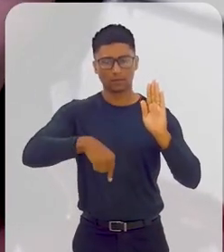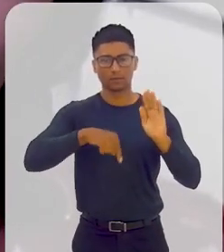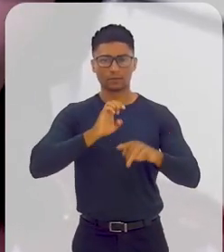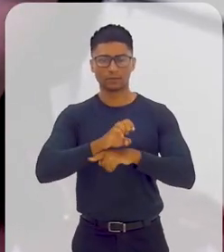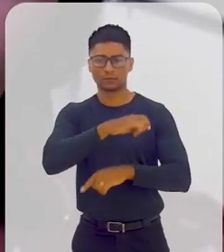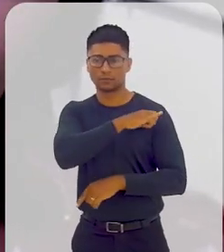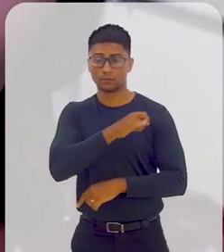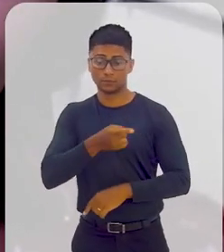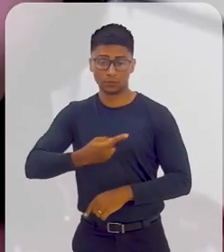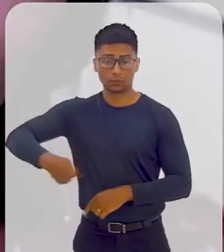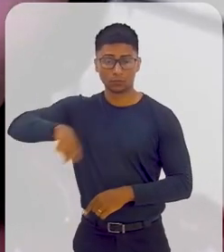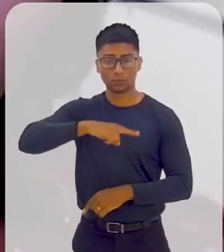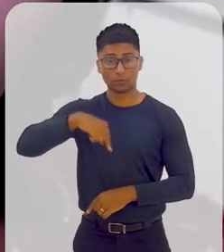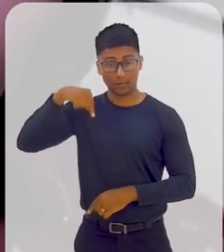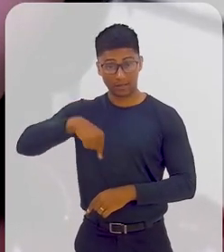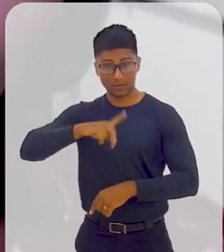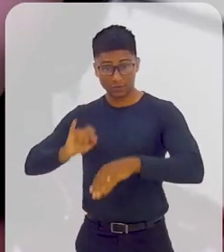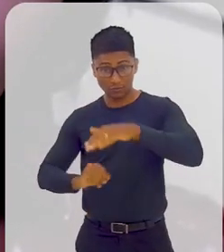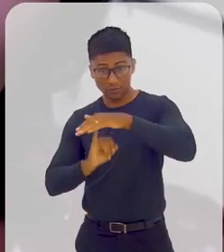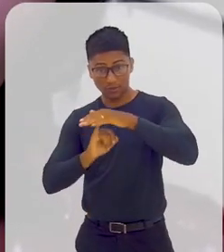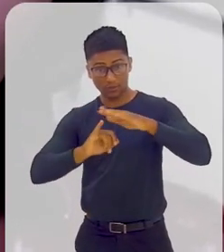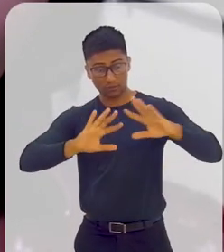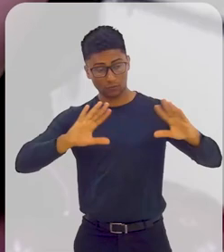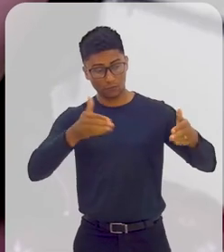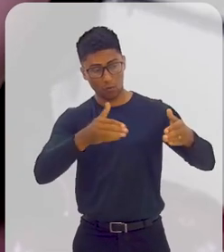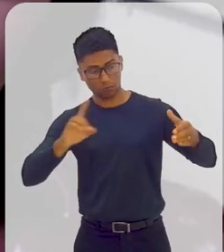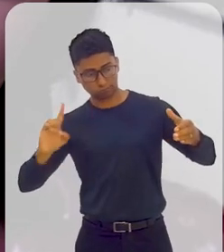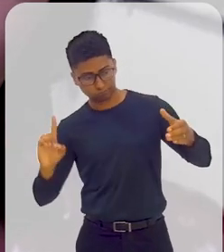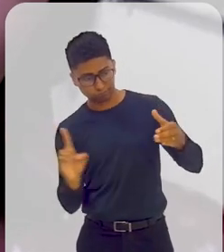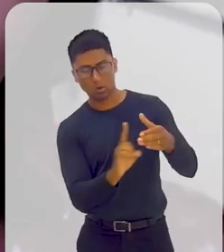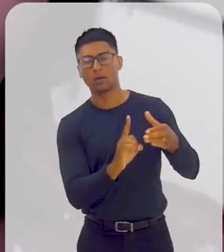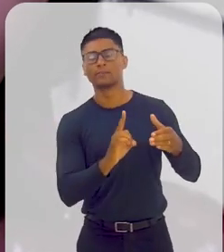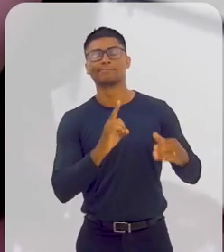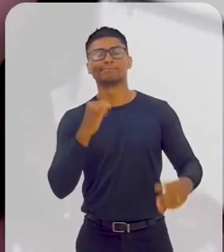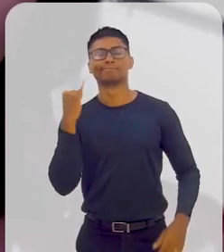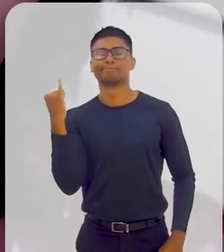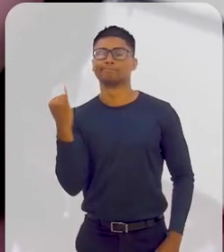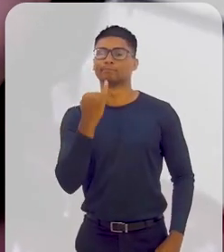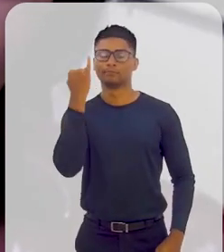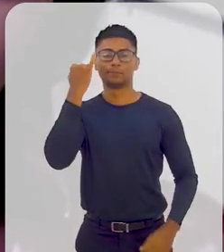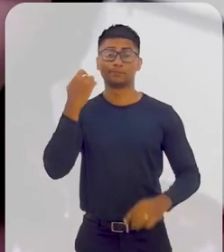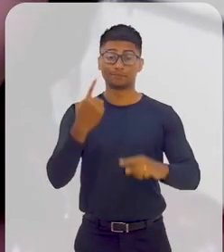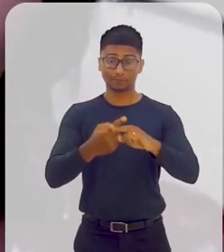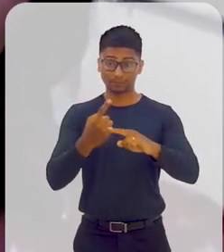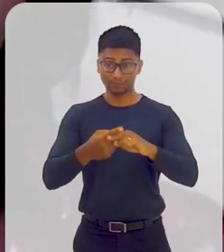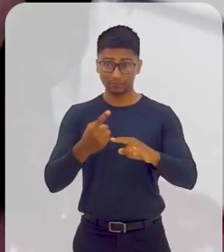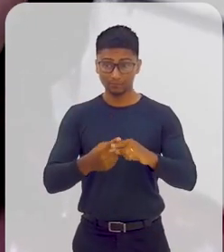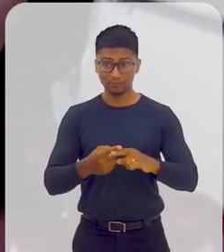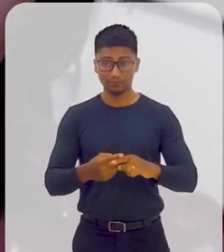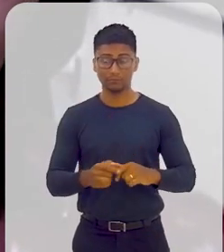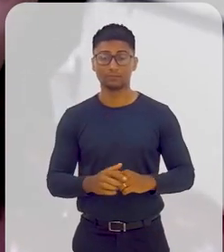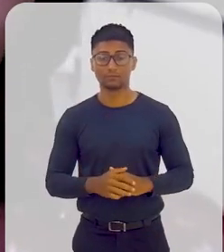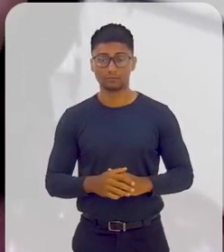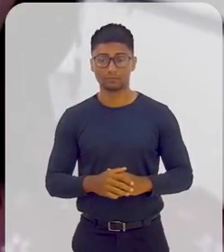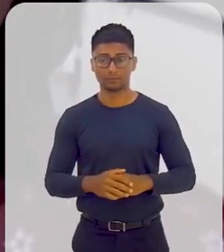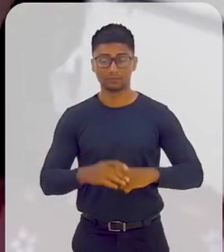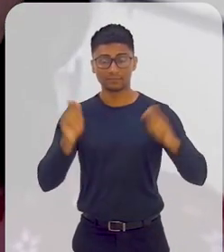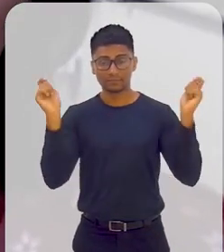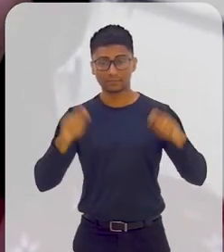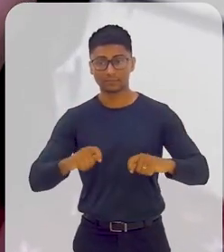para nós, enquanto Embrapa, estar nesse espaço é de grande relevância, porque a partir dele a gente tem condições